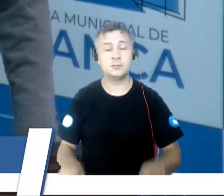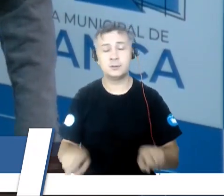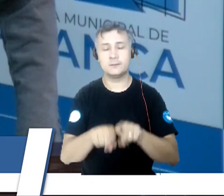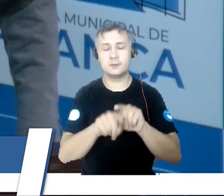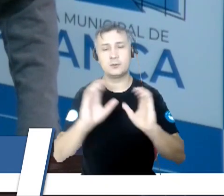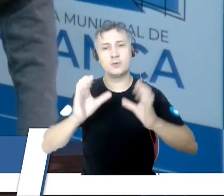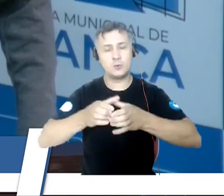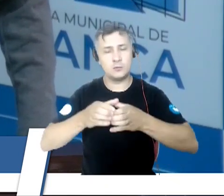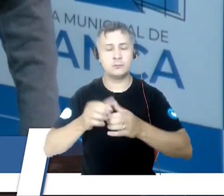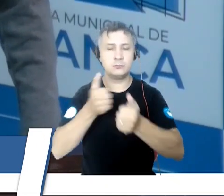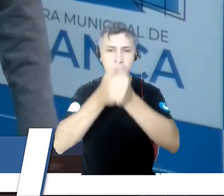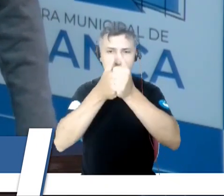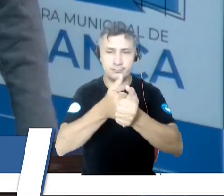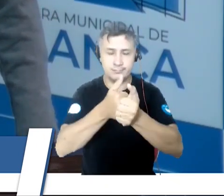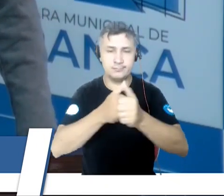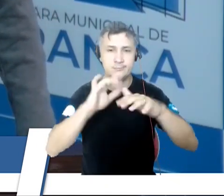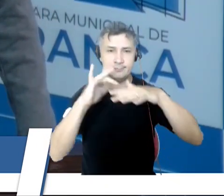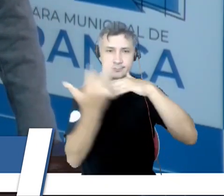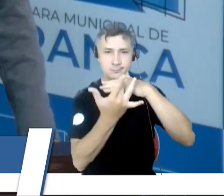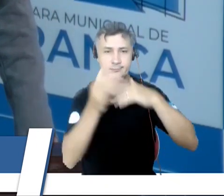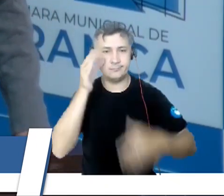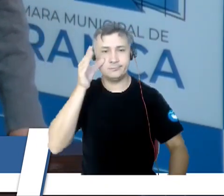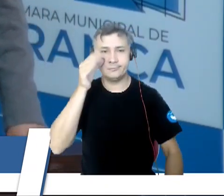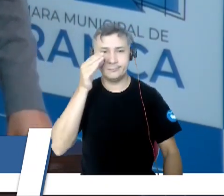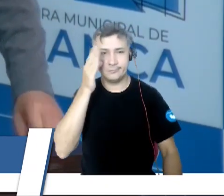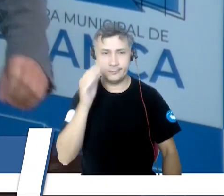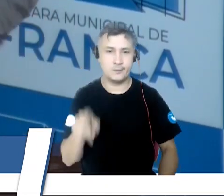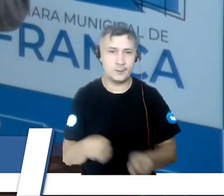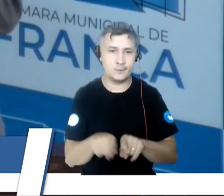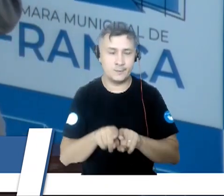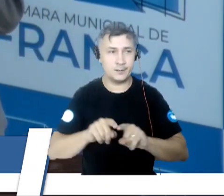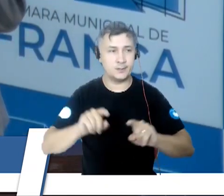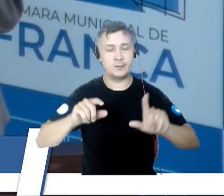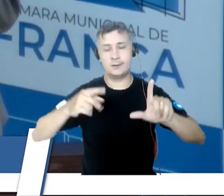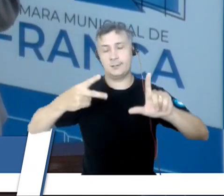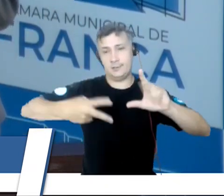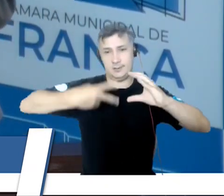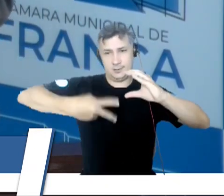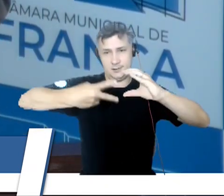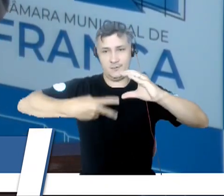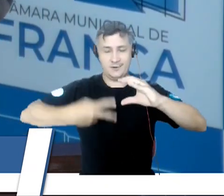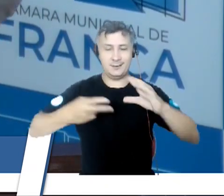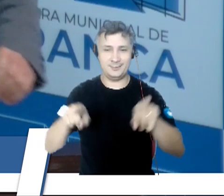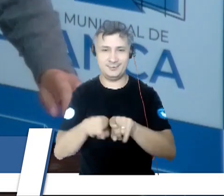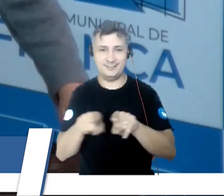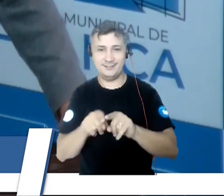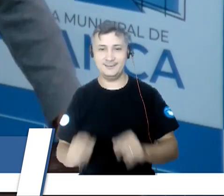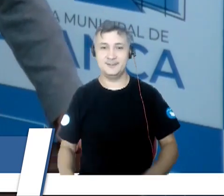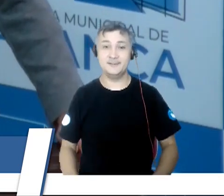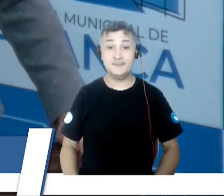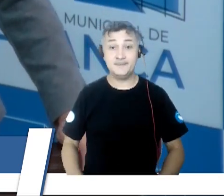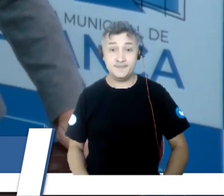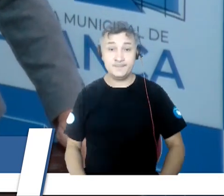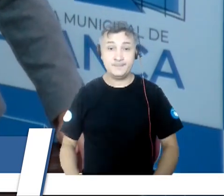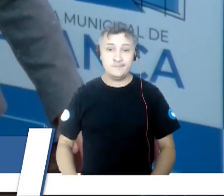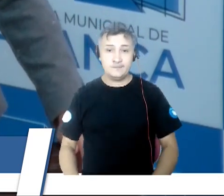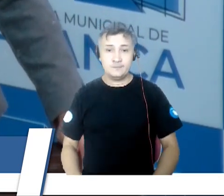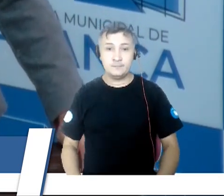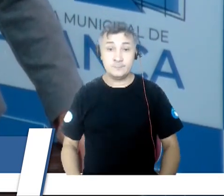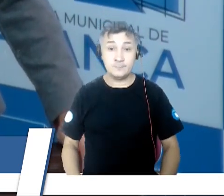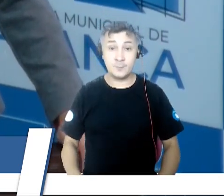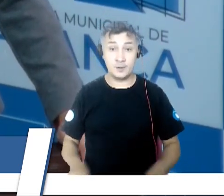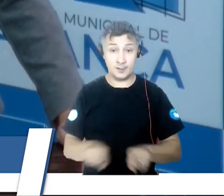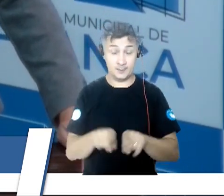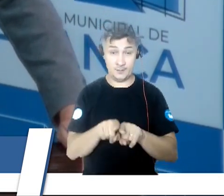sociais, telespectadores, pela TV Câmara. O nobre vereador Della Motta foi